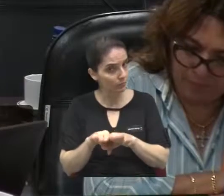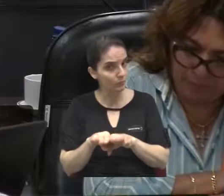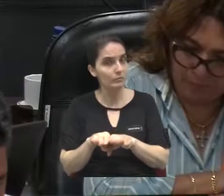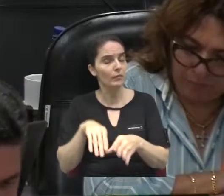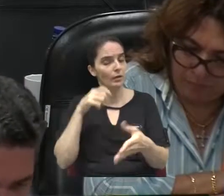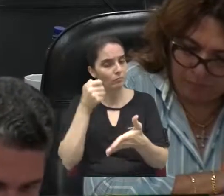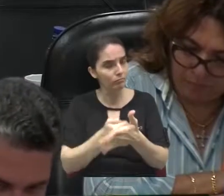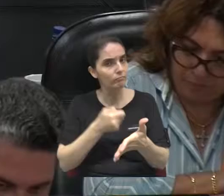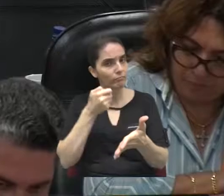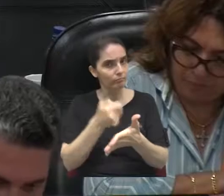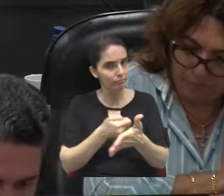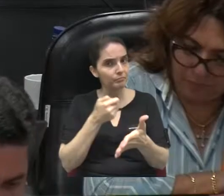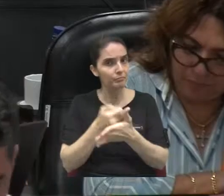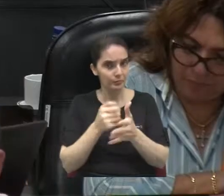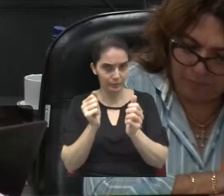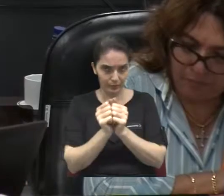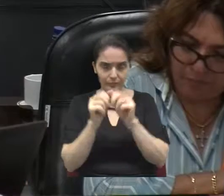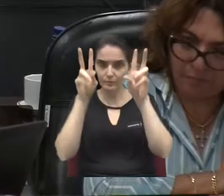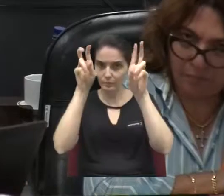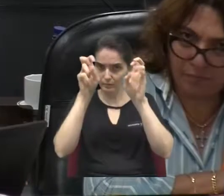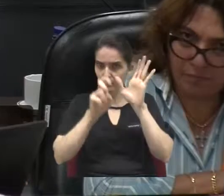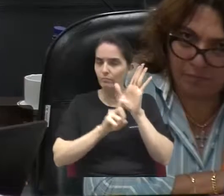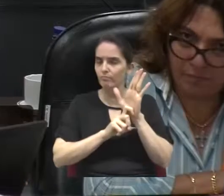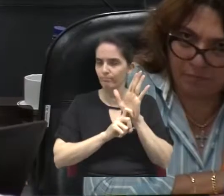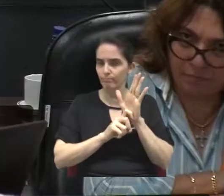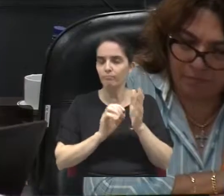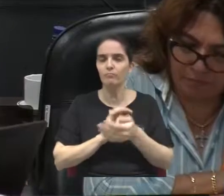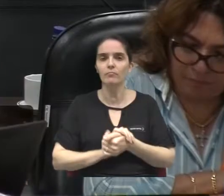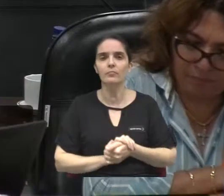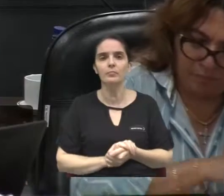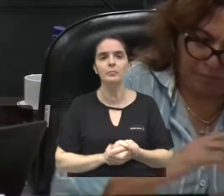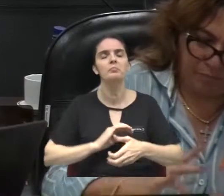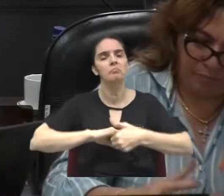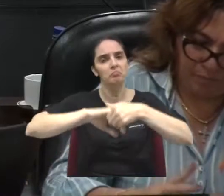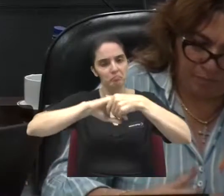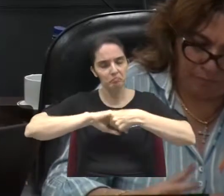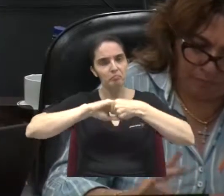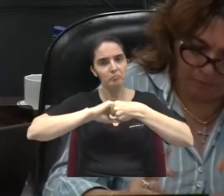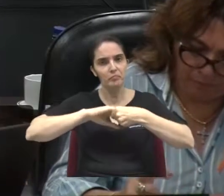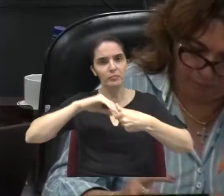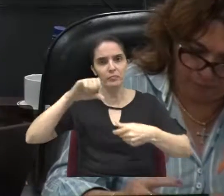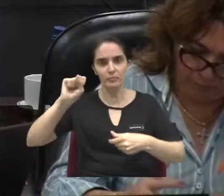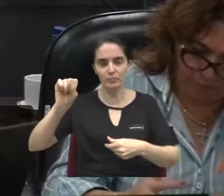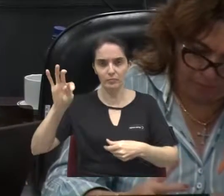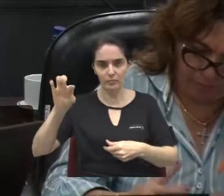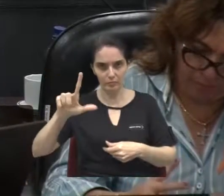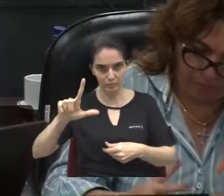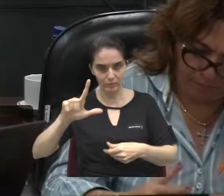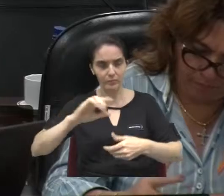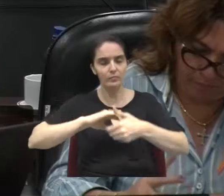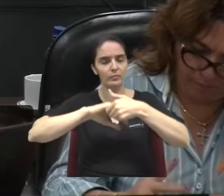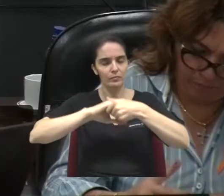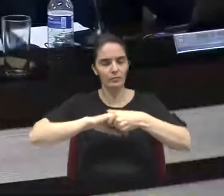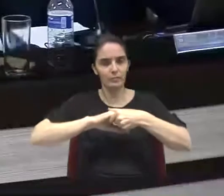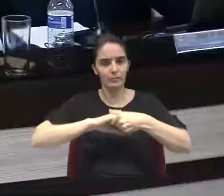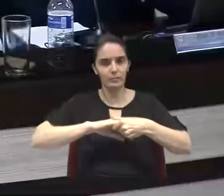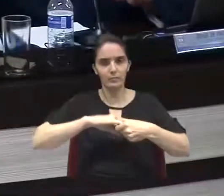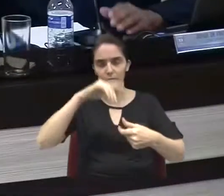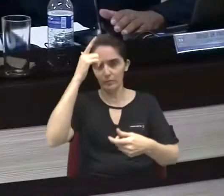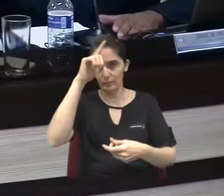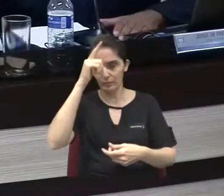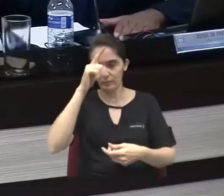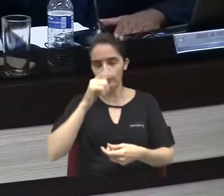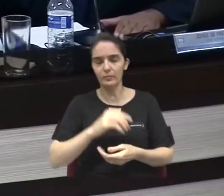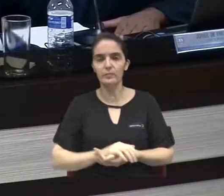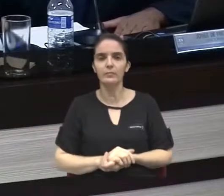a essa temática das drogas. Parabéns ao STL, parabéns, vereador, pela sensibilidade da moção.